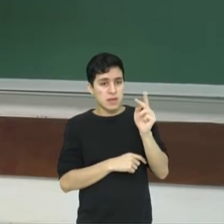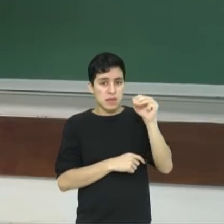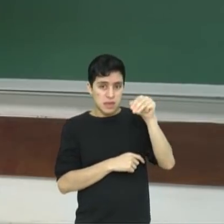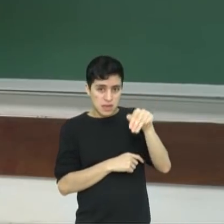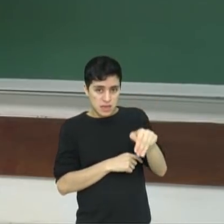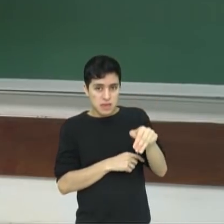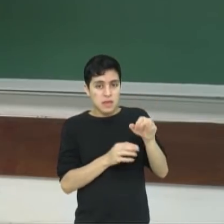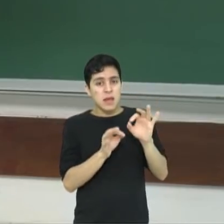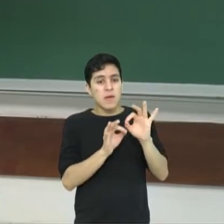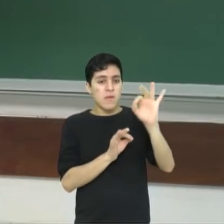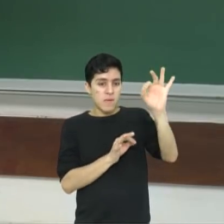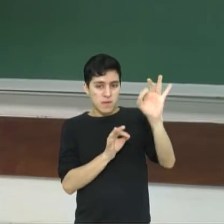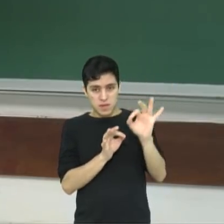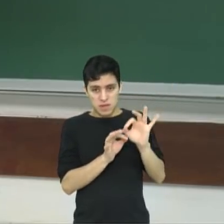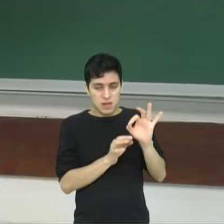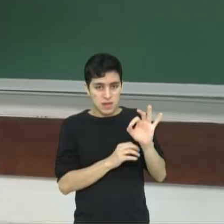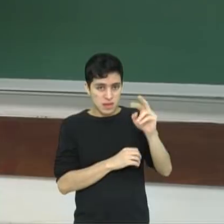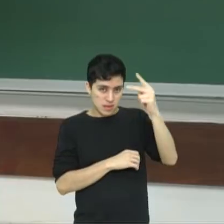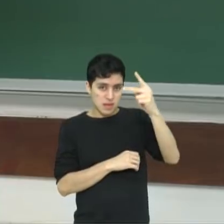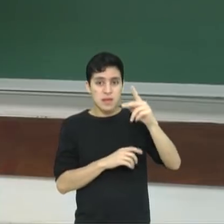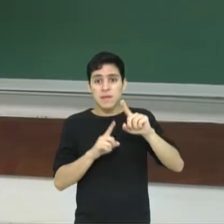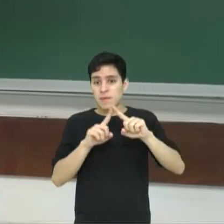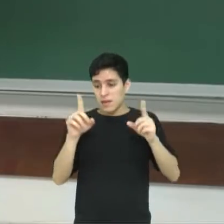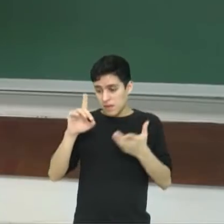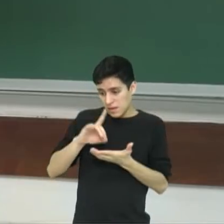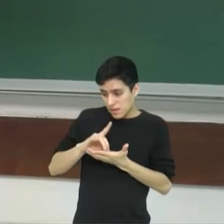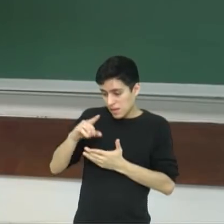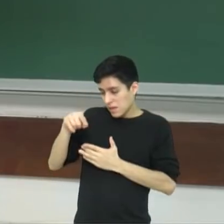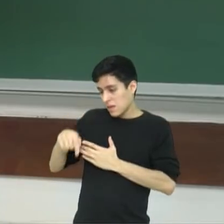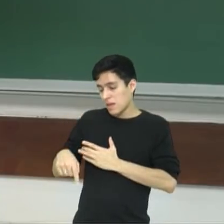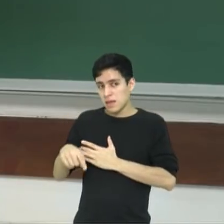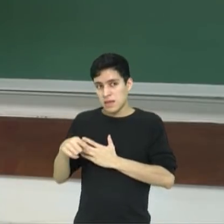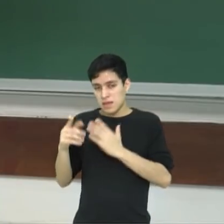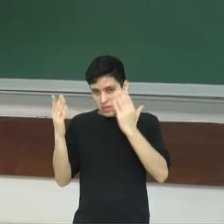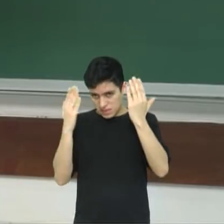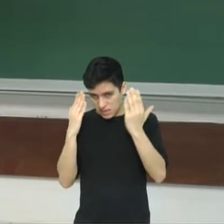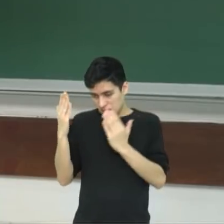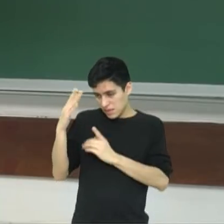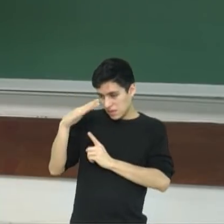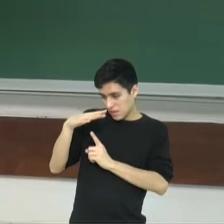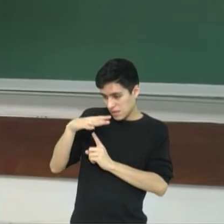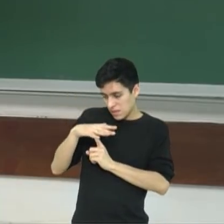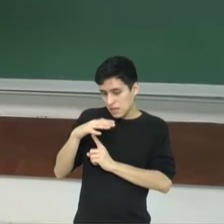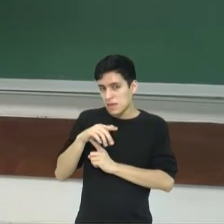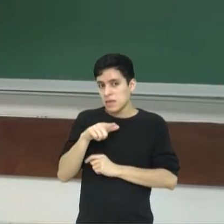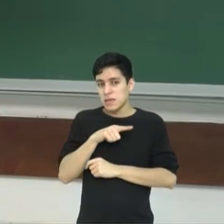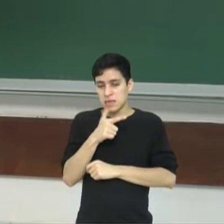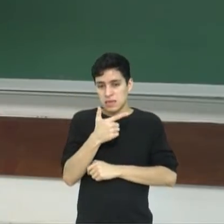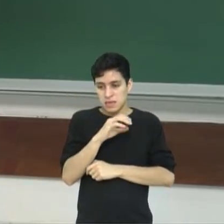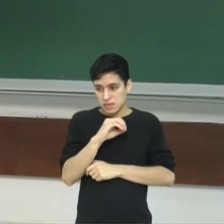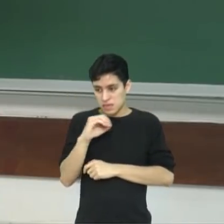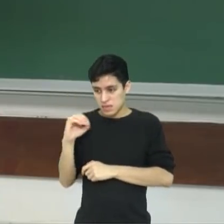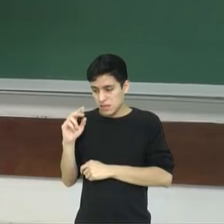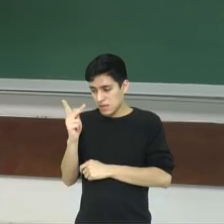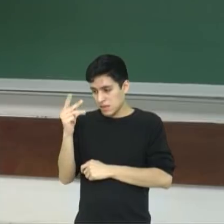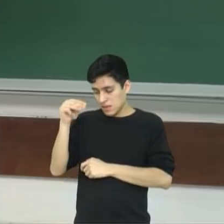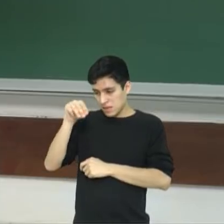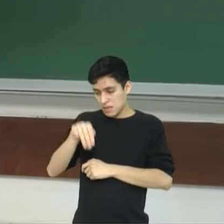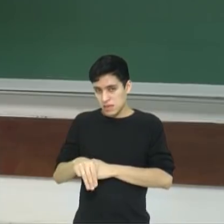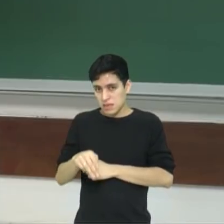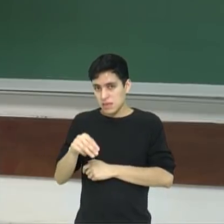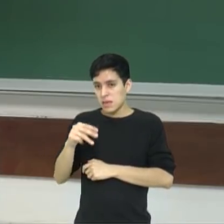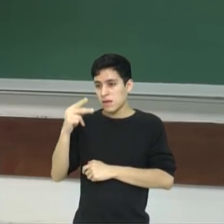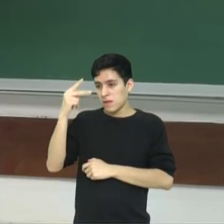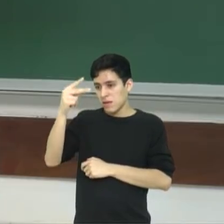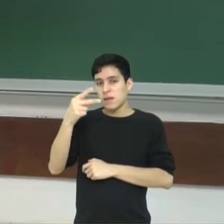quilômetros quadrados, só fazendo essa correção. E que o Paraná, se nós comparássemos, tem 200 mil quilômetros